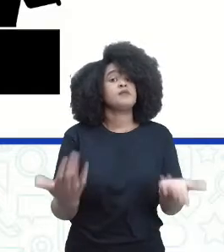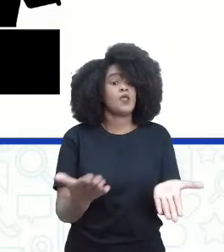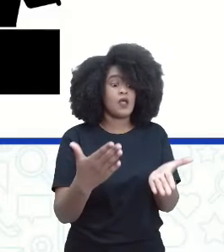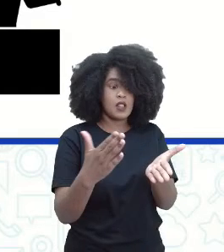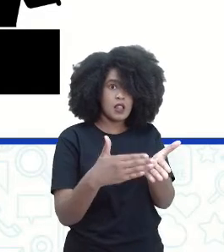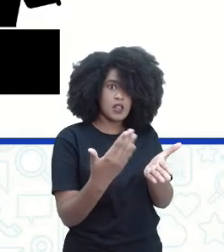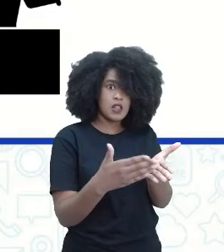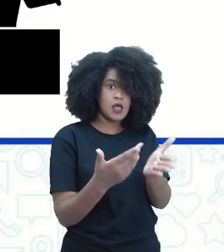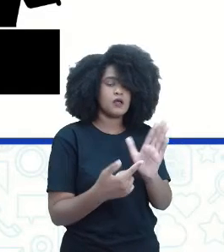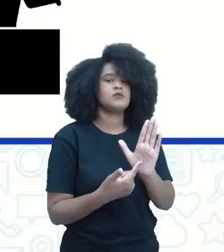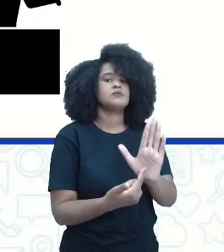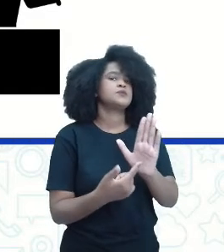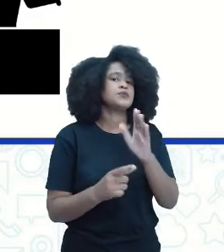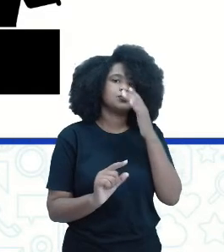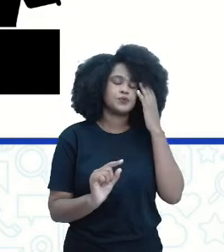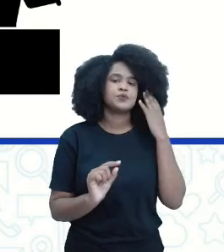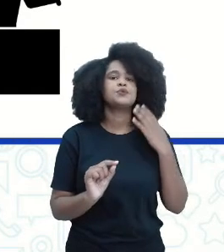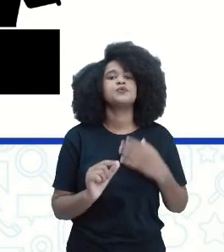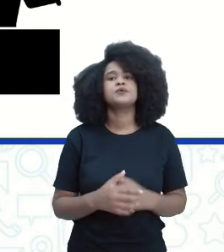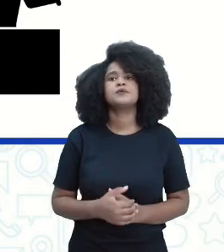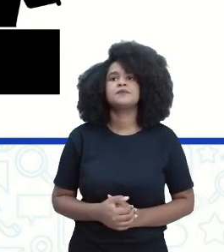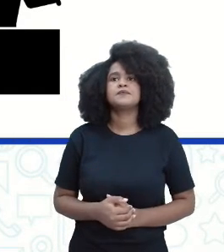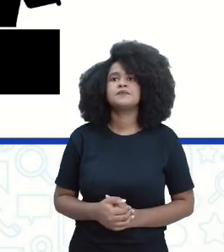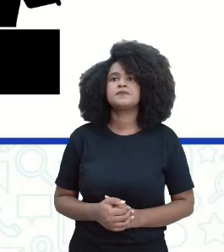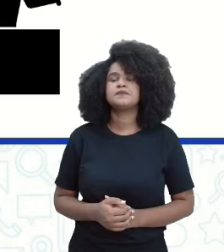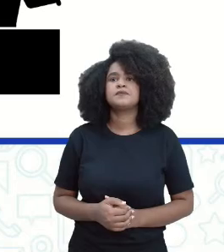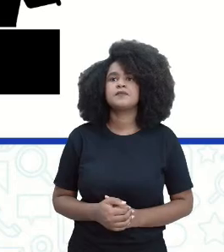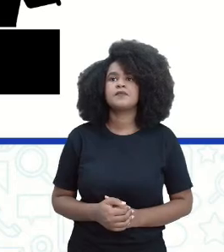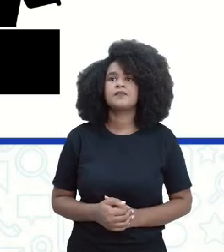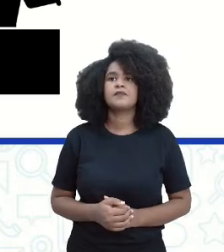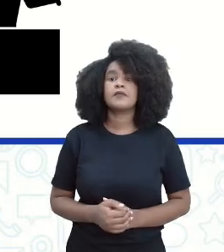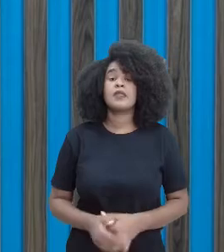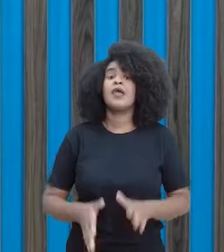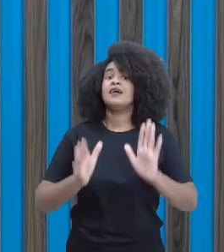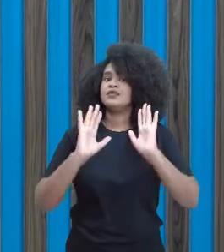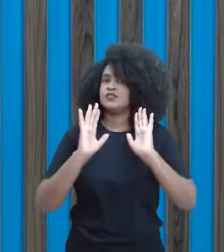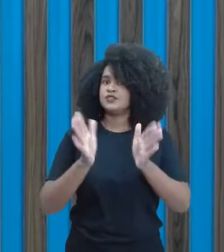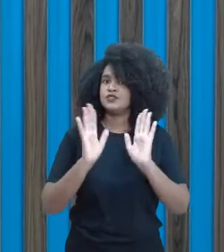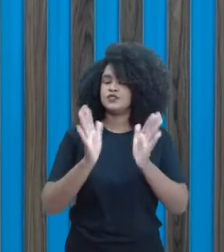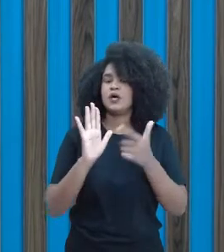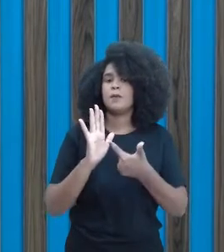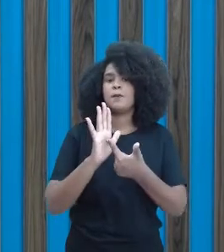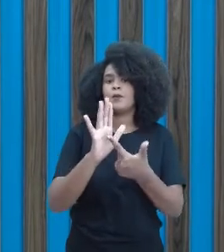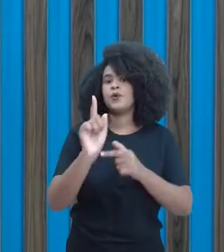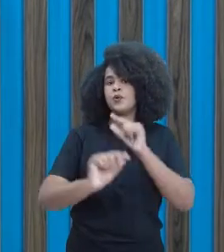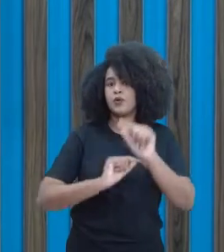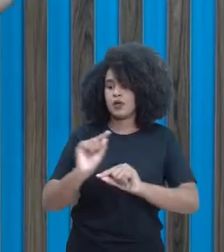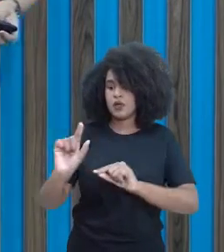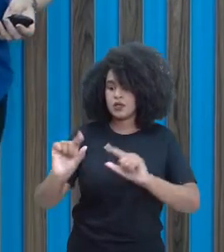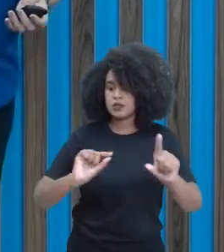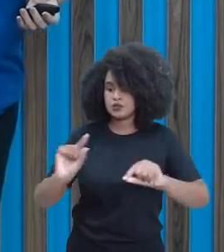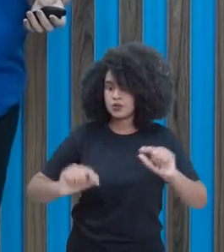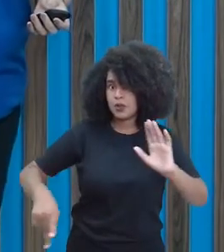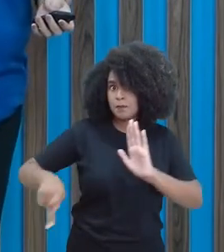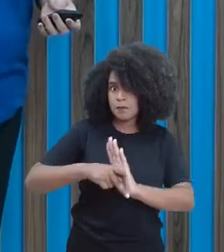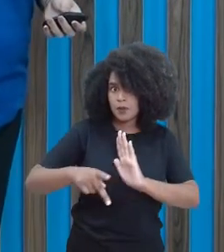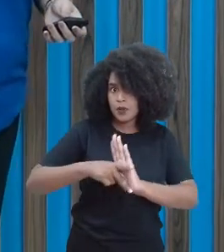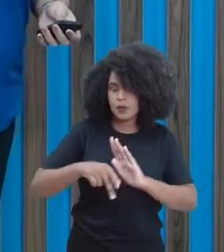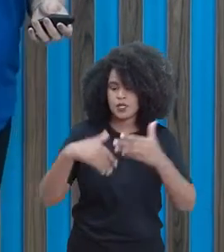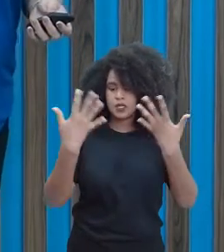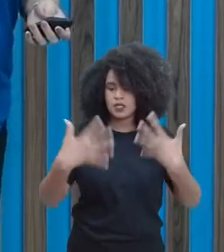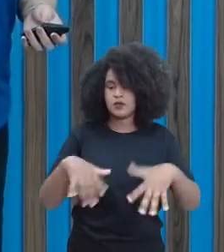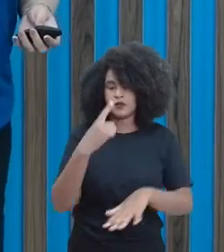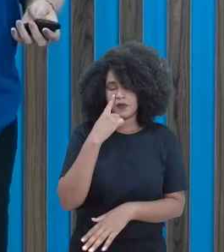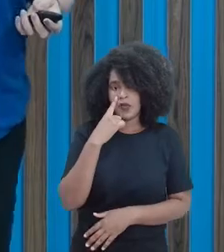né? Isso aí, gente, já está, ó, começando a falar de seleção natural. Aqueles